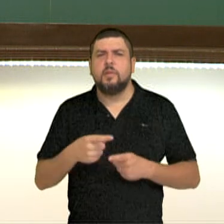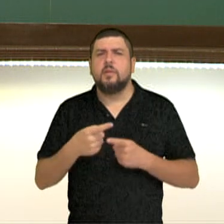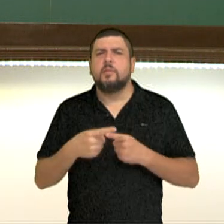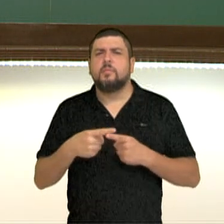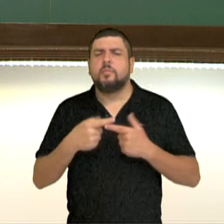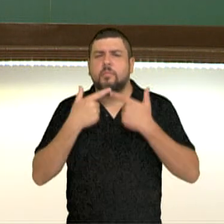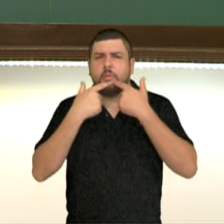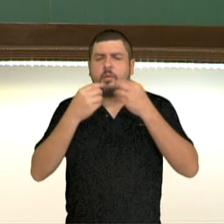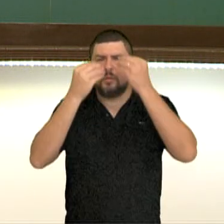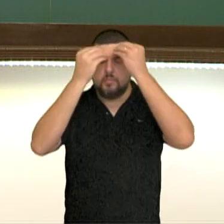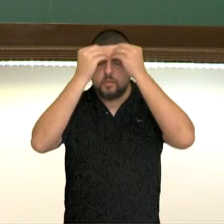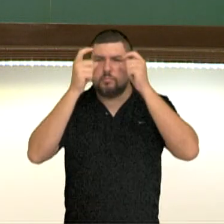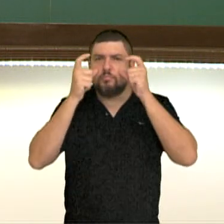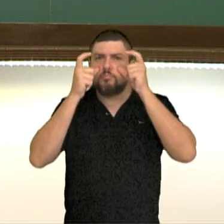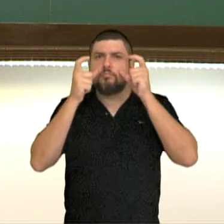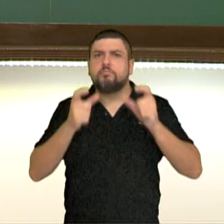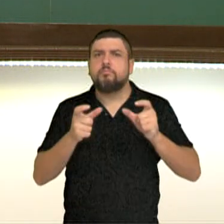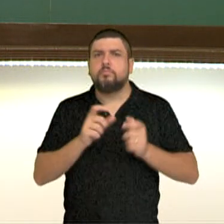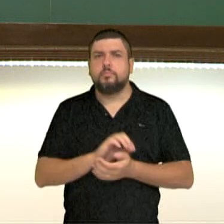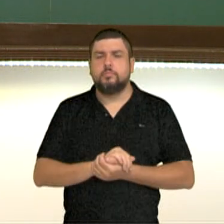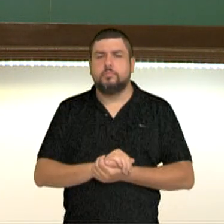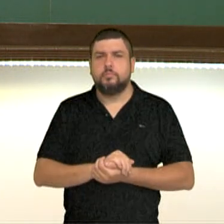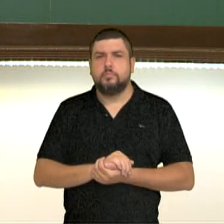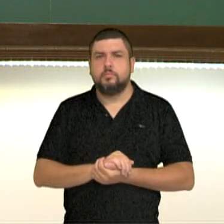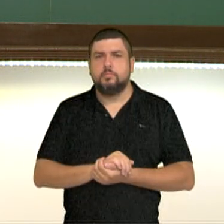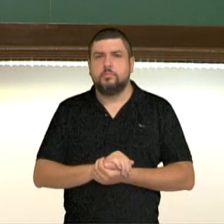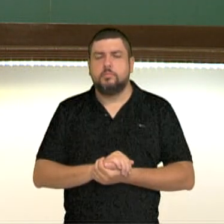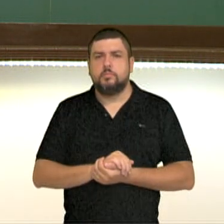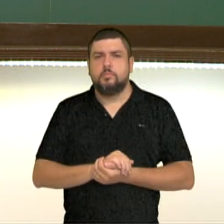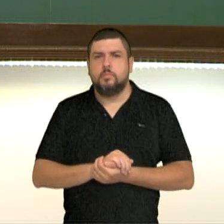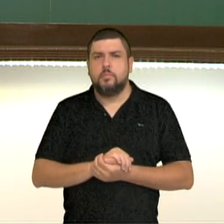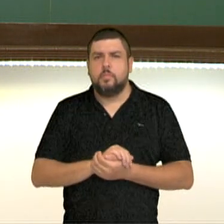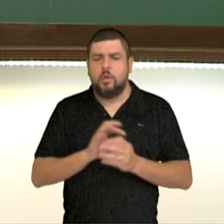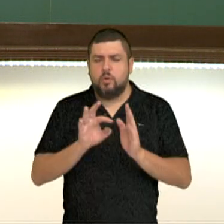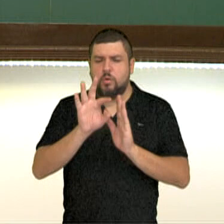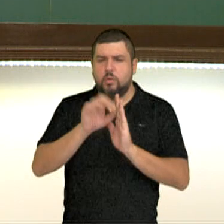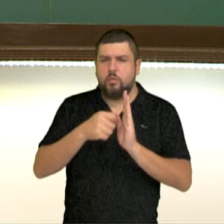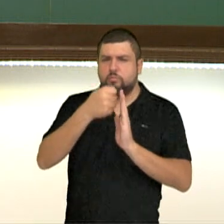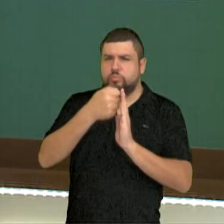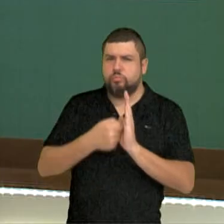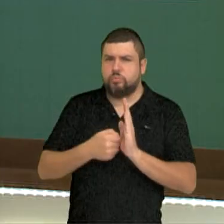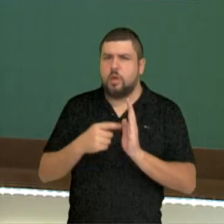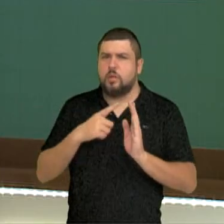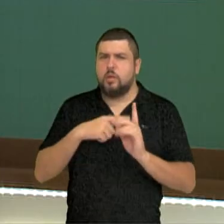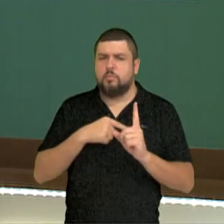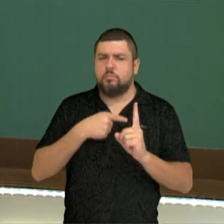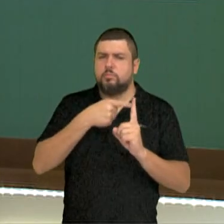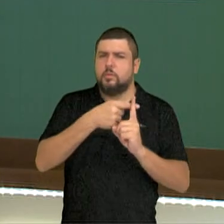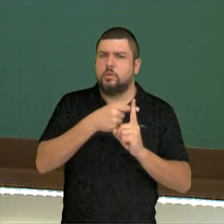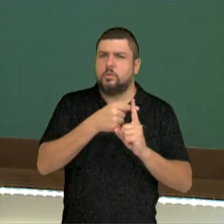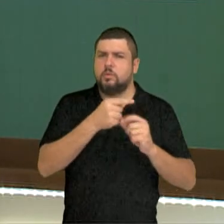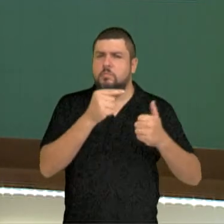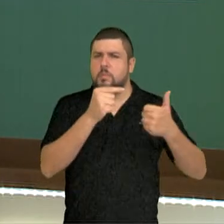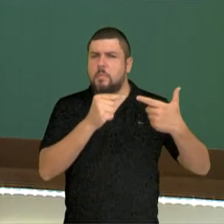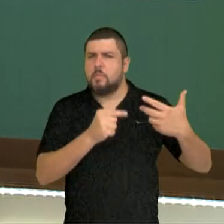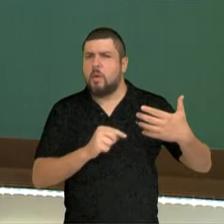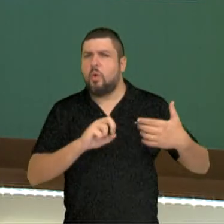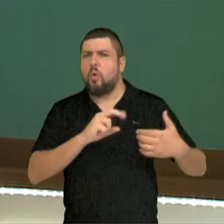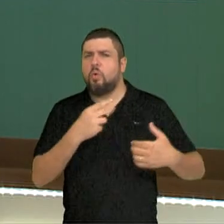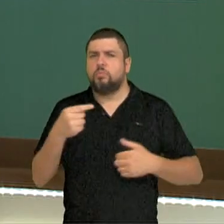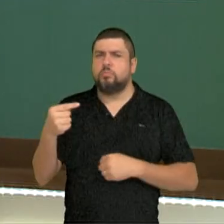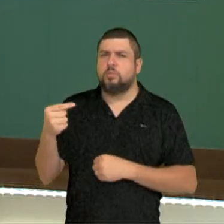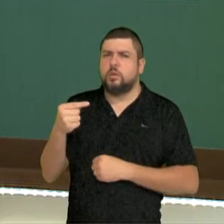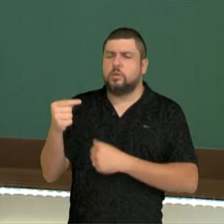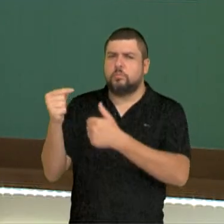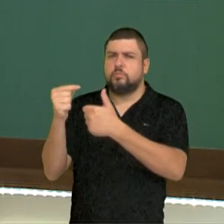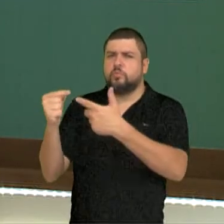atenção? O texto apresenta um olhar positivo ou negativo? O